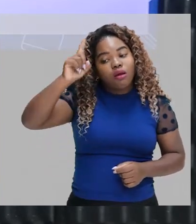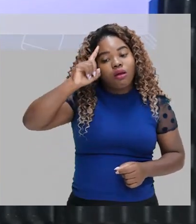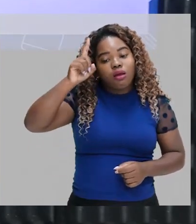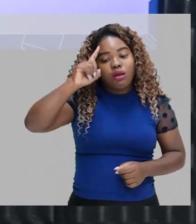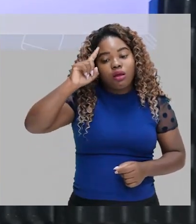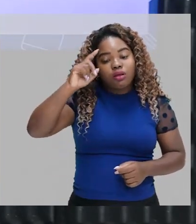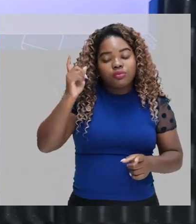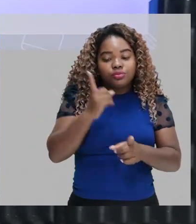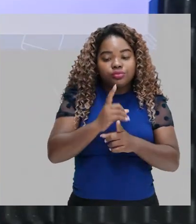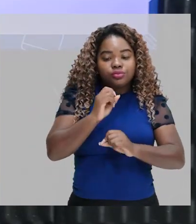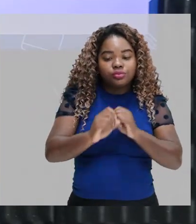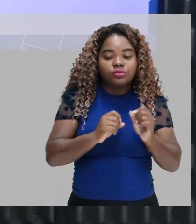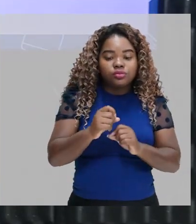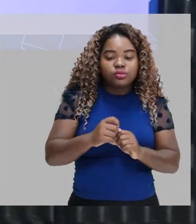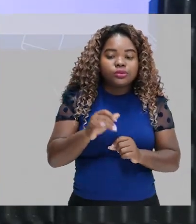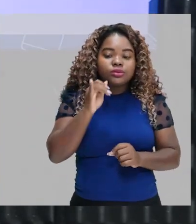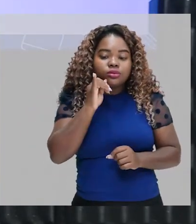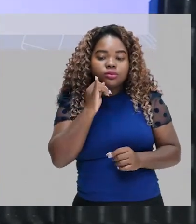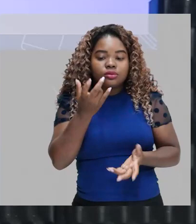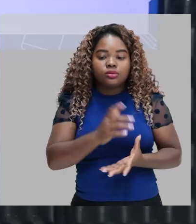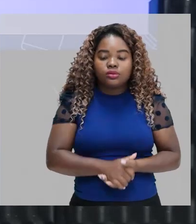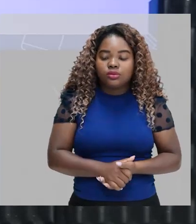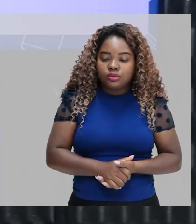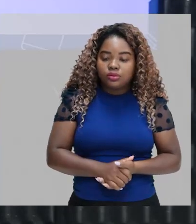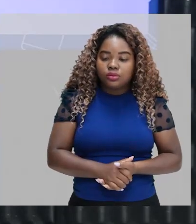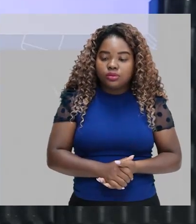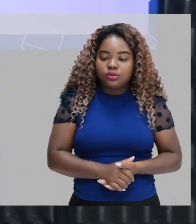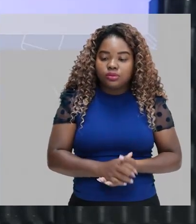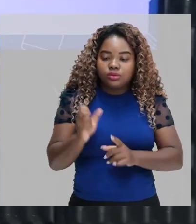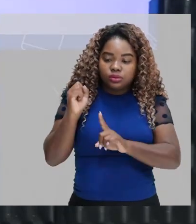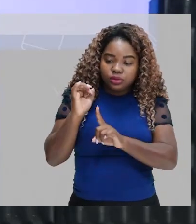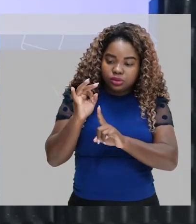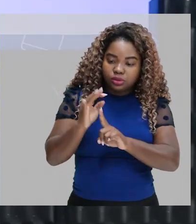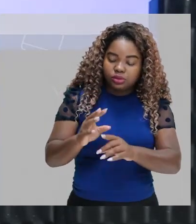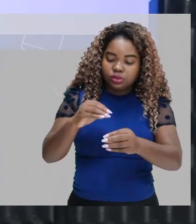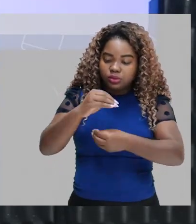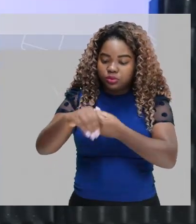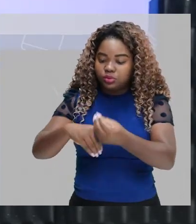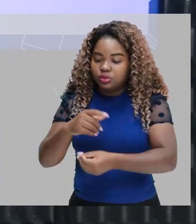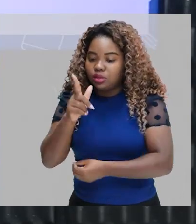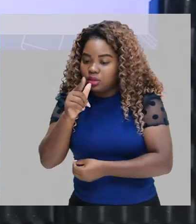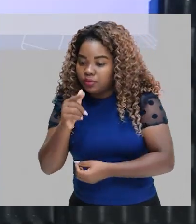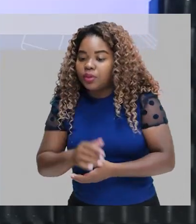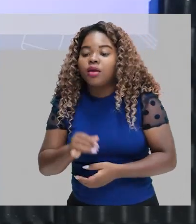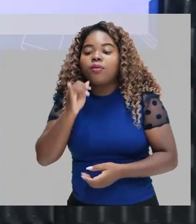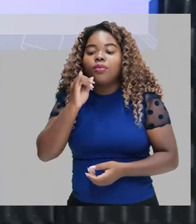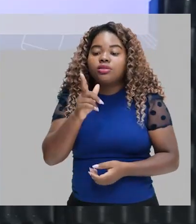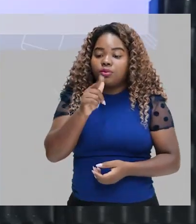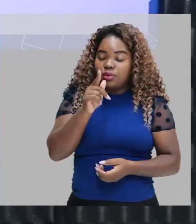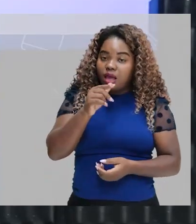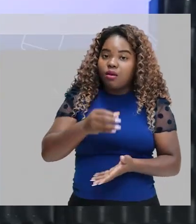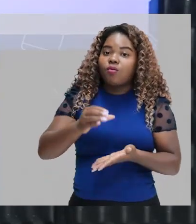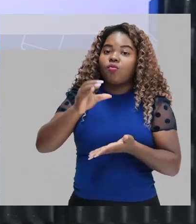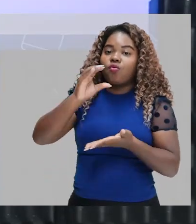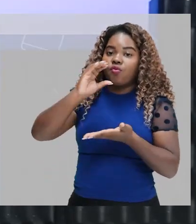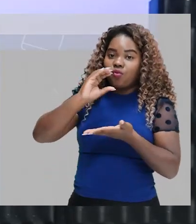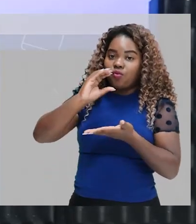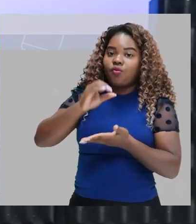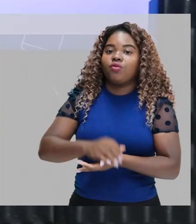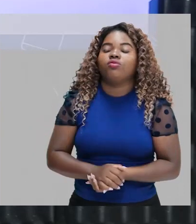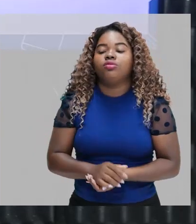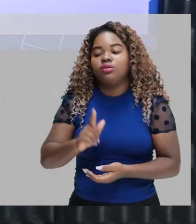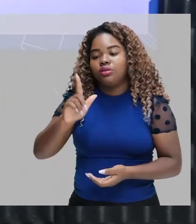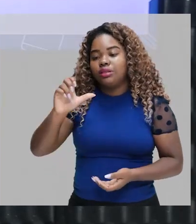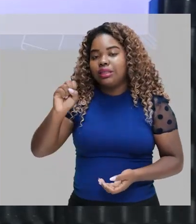cotidiano, vamos encontrar soluções contendo gases dissolvidos em líquidos, por exemplo, na água mineral, aquela água mineral